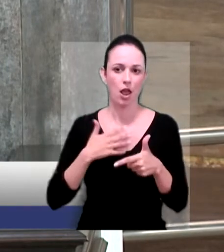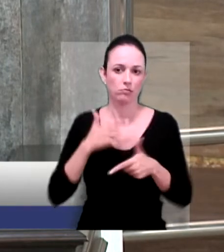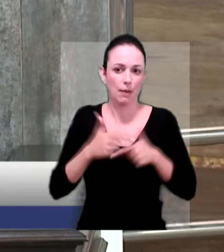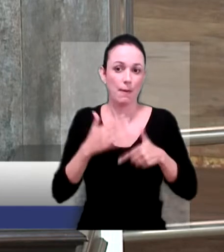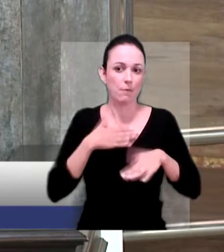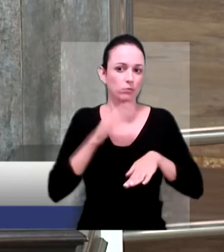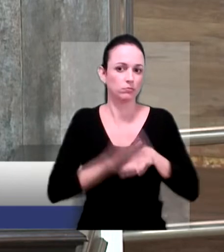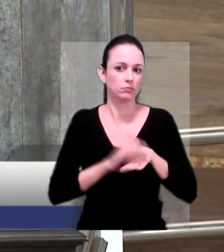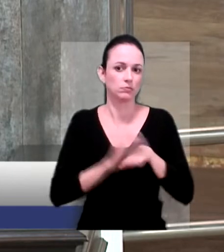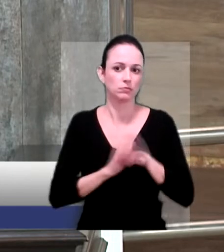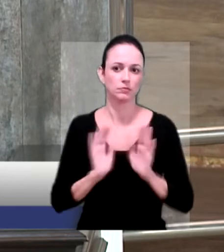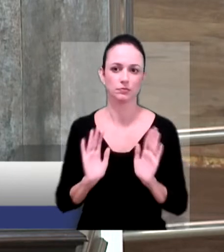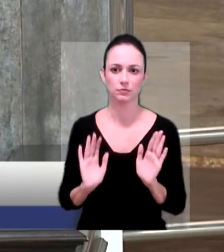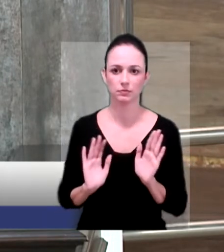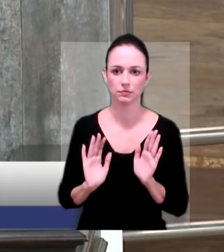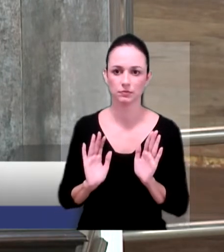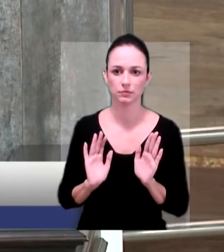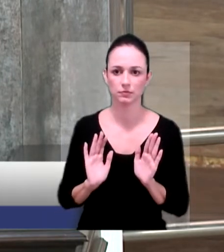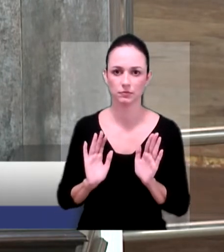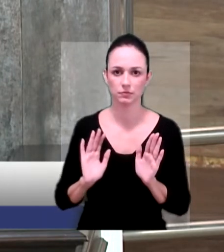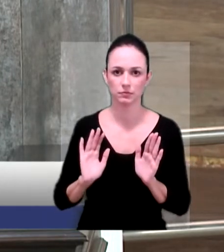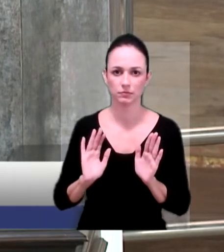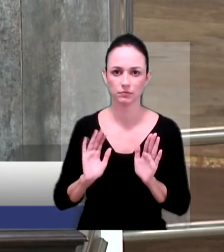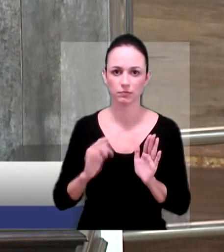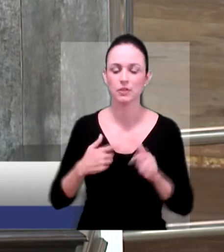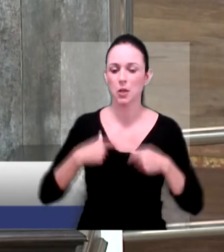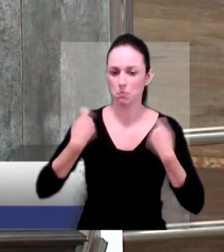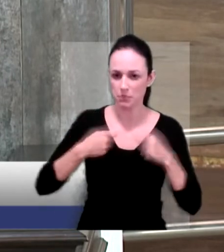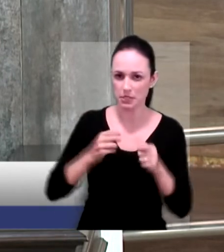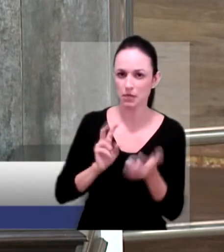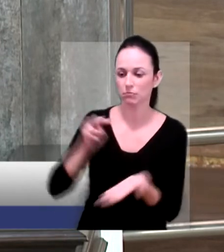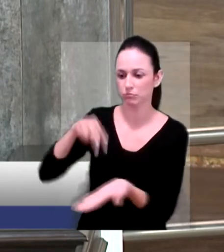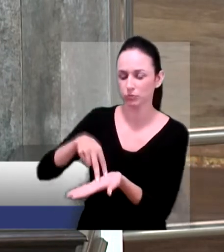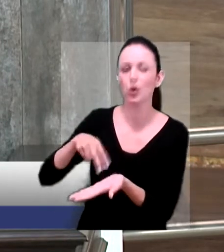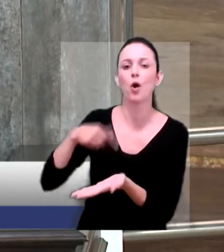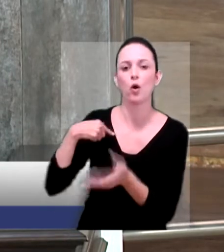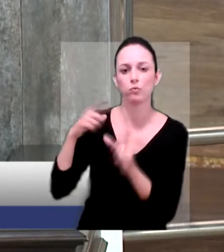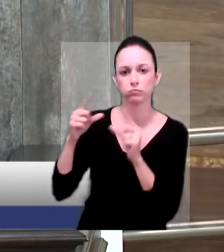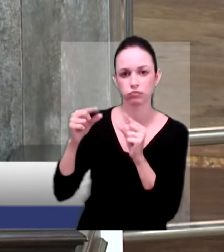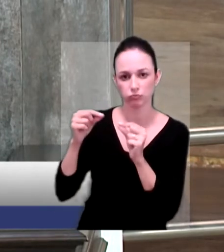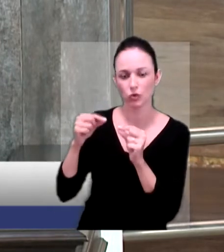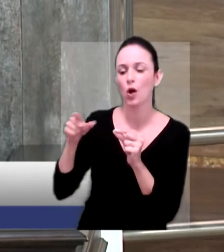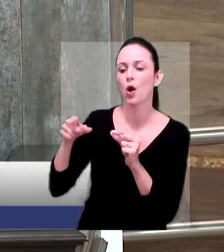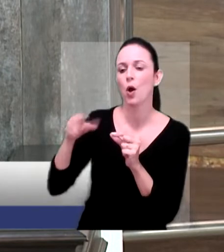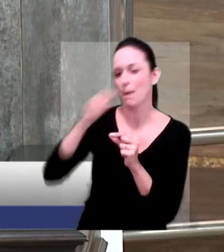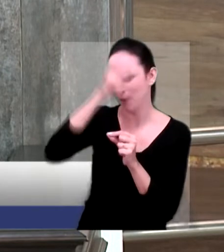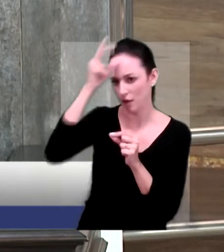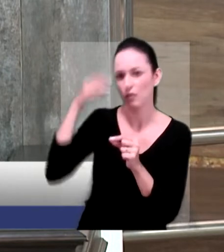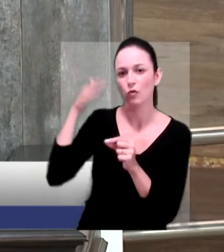Eu tiver que conversar com o prefeito, hoje sou da situação ao prefeito, Ivan Cassaro.